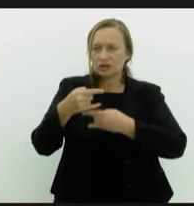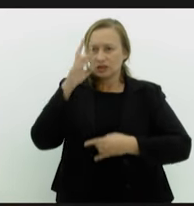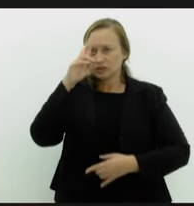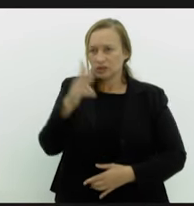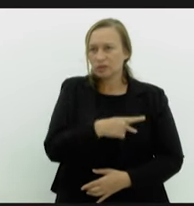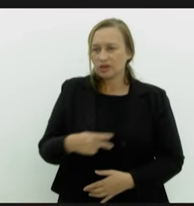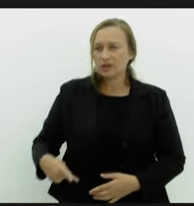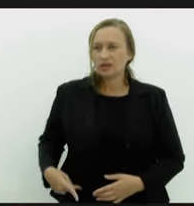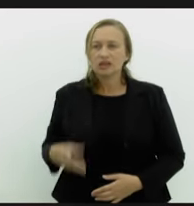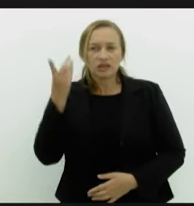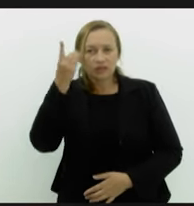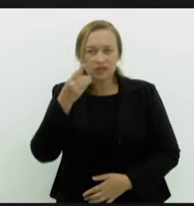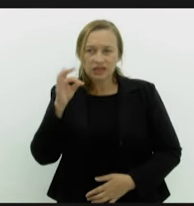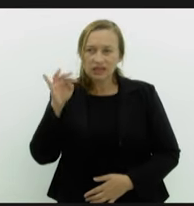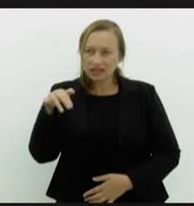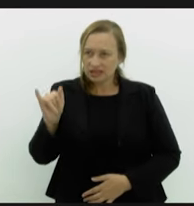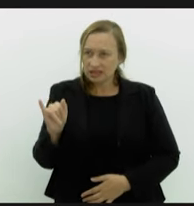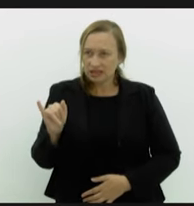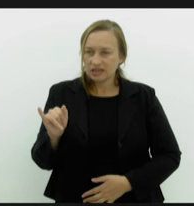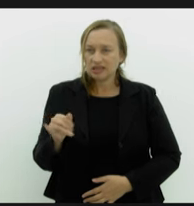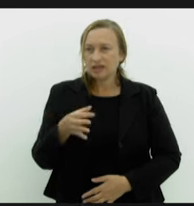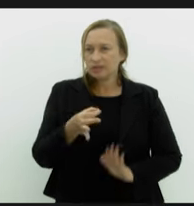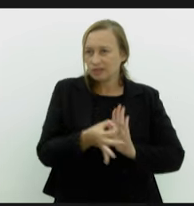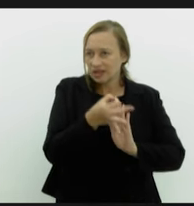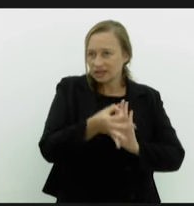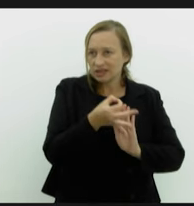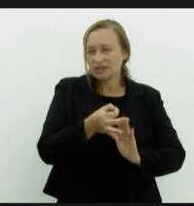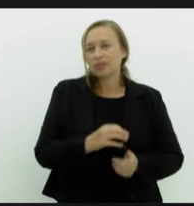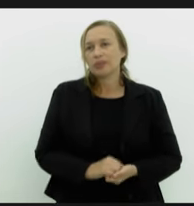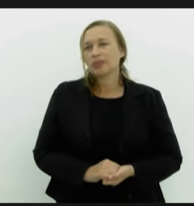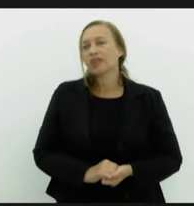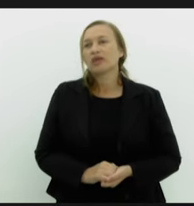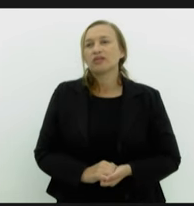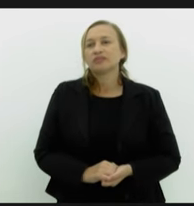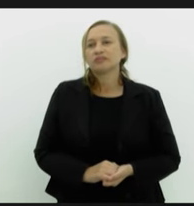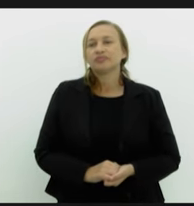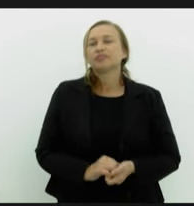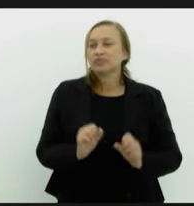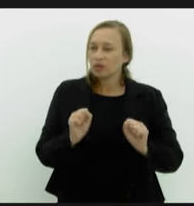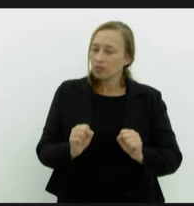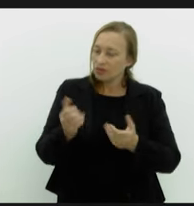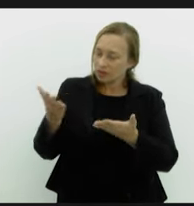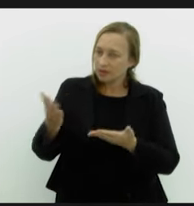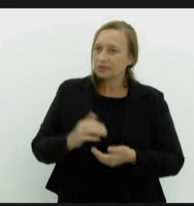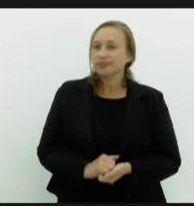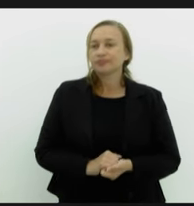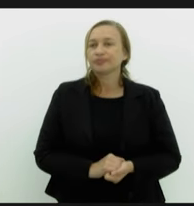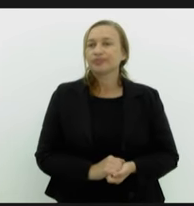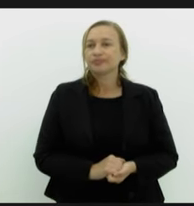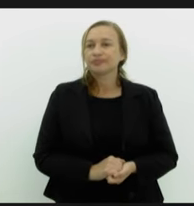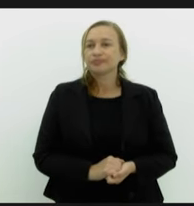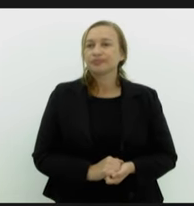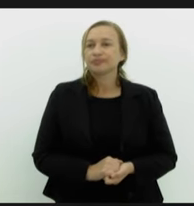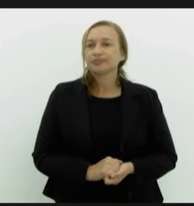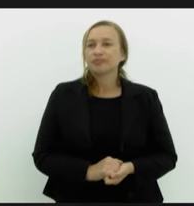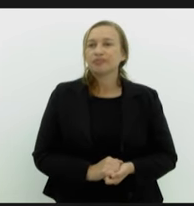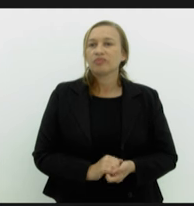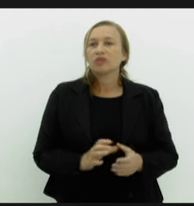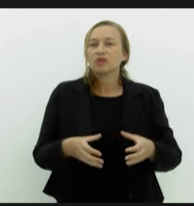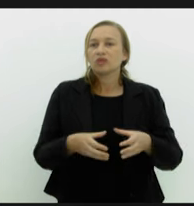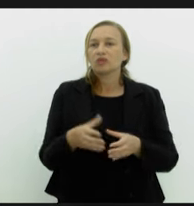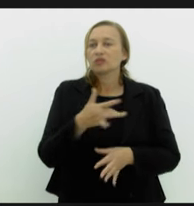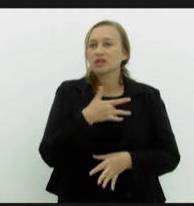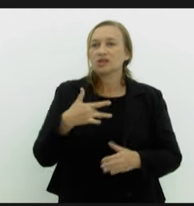Deputado Tandy, pelo Zoom. Opa, para emitir parecer. Tandy Vieira. O senhor para emitir parecer? A Comissão de